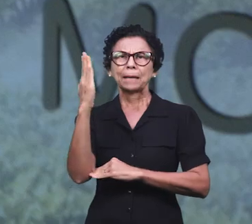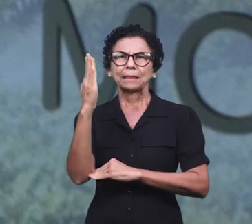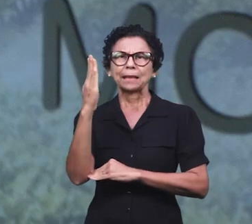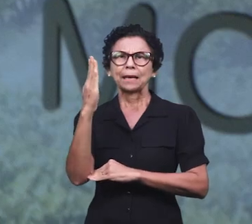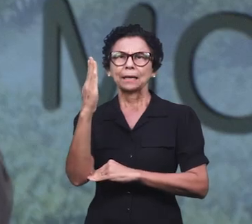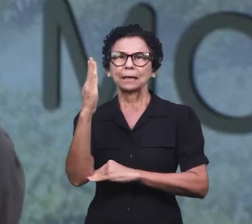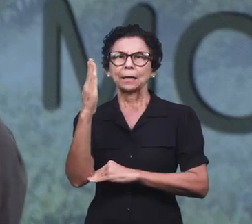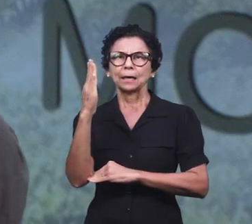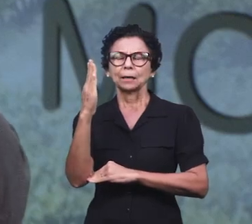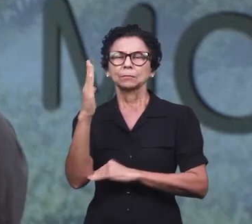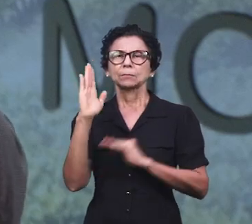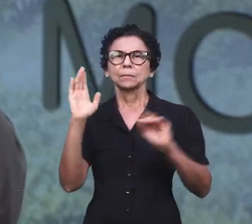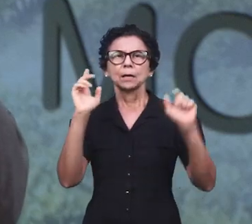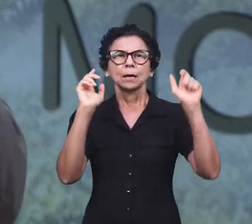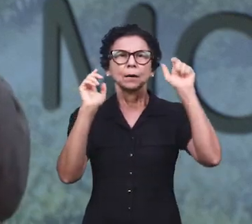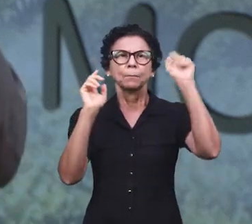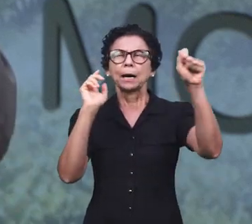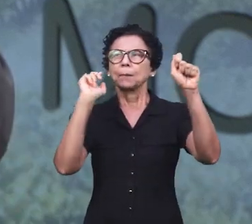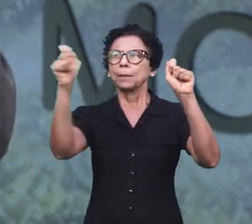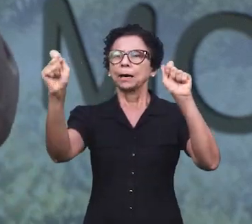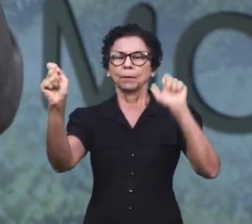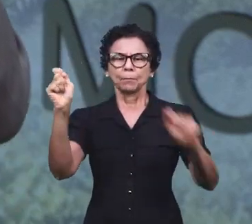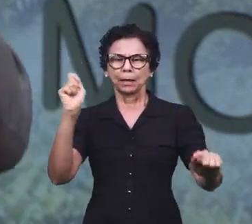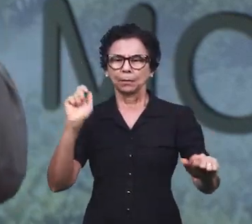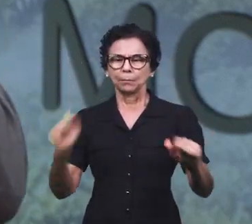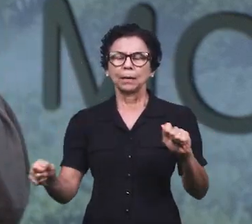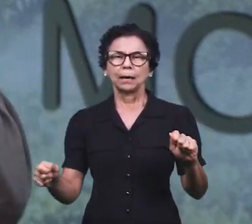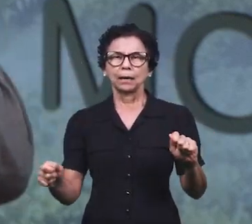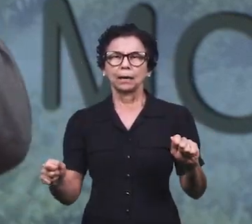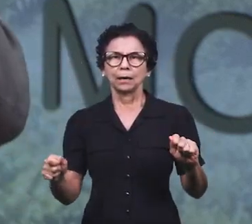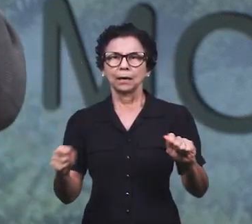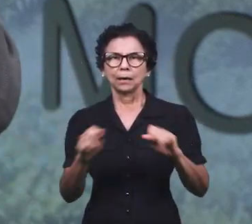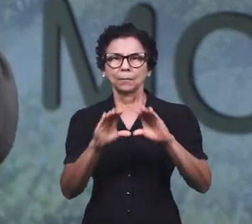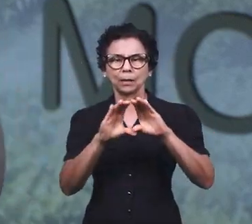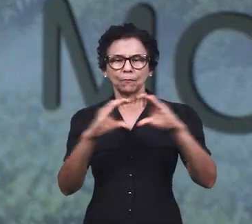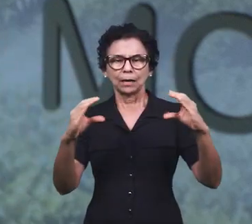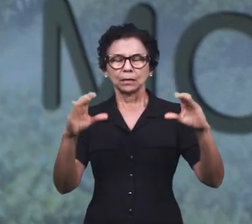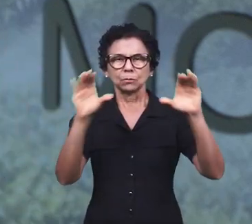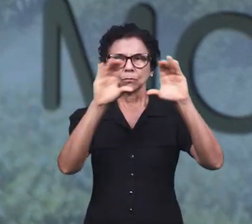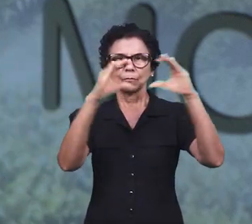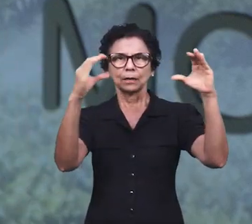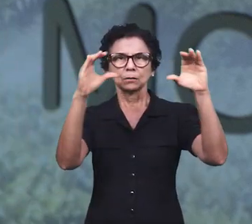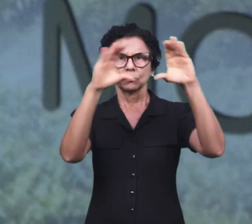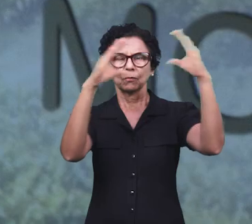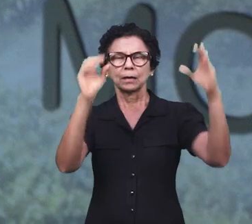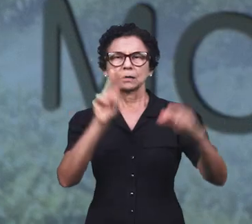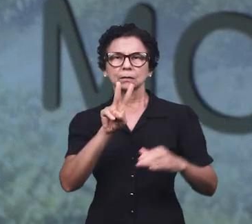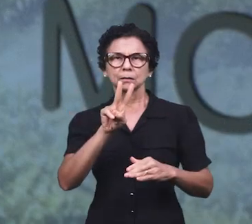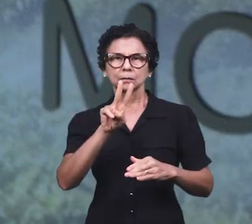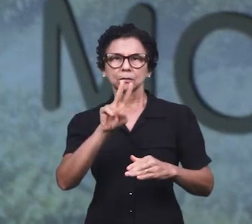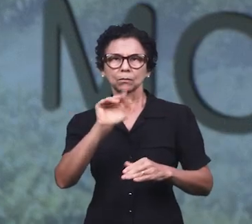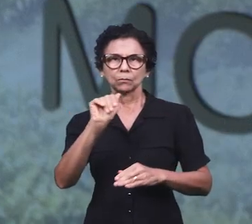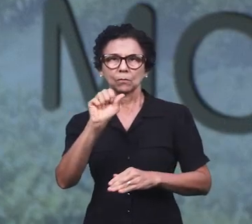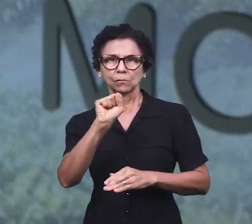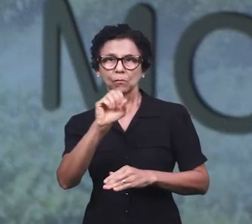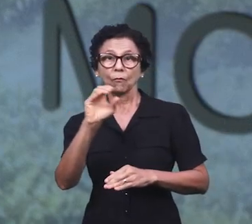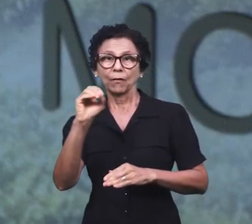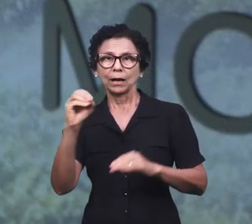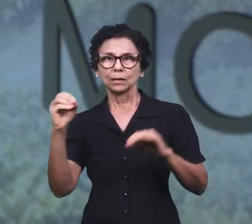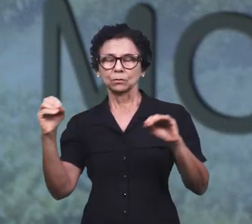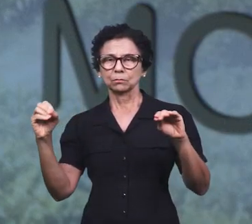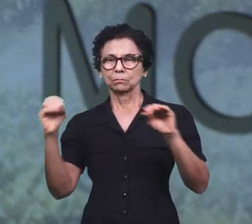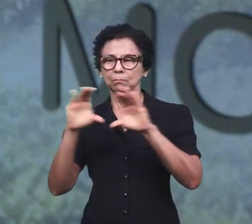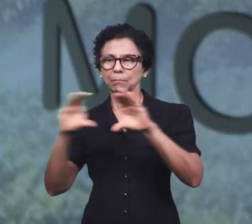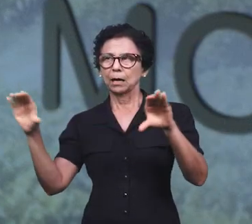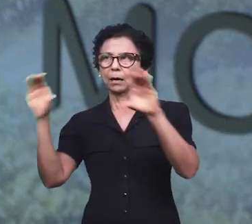pega os vasos, leva para aquele pallet um sobre o outro e na vertical você consegue ali fazer a sua